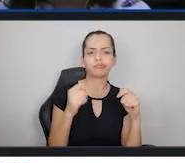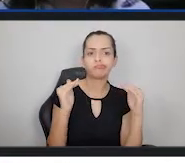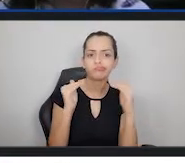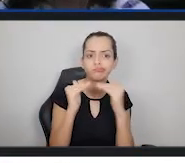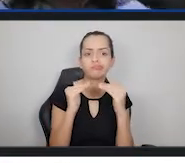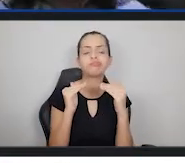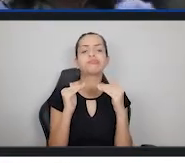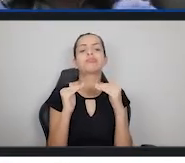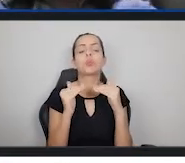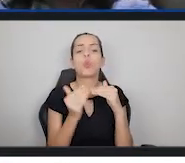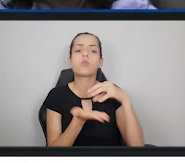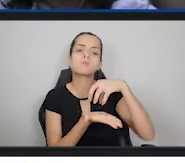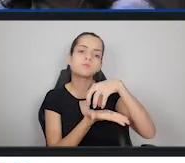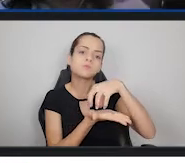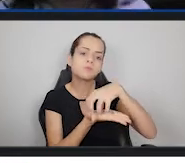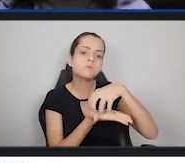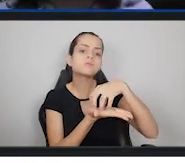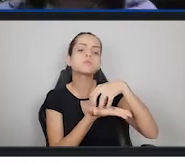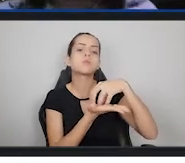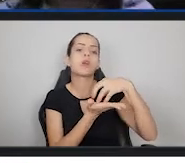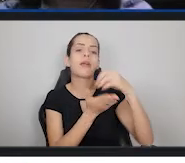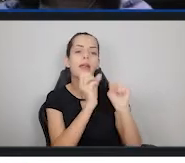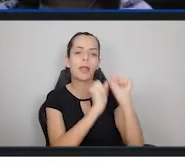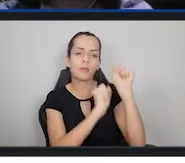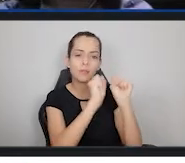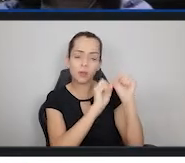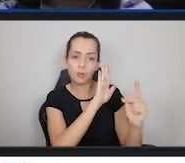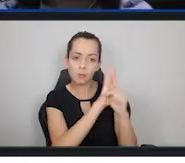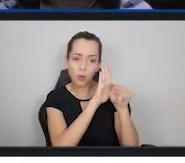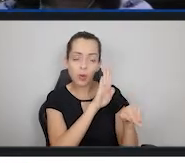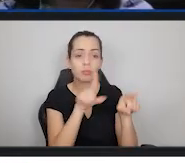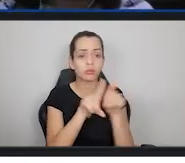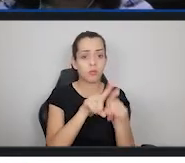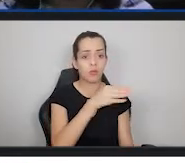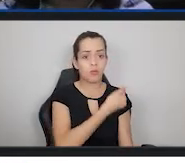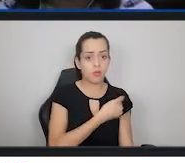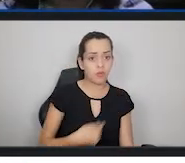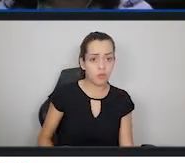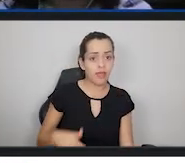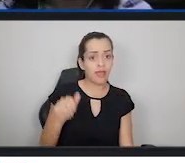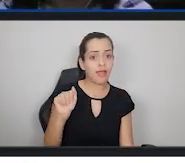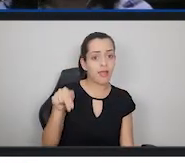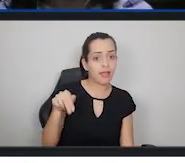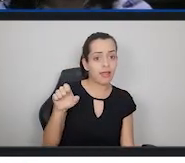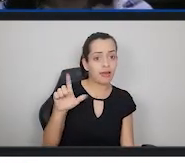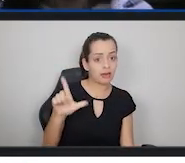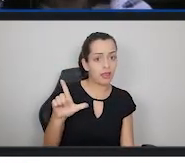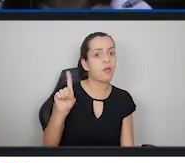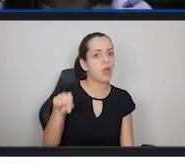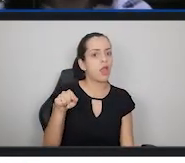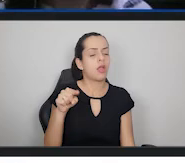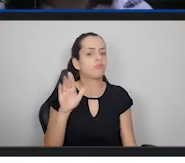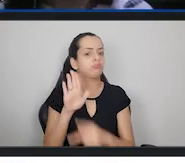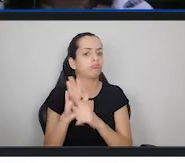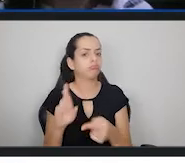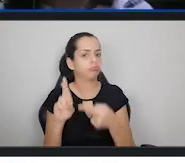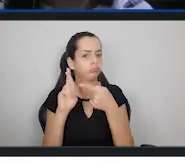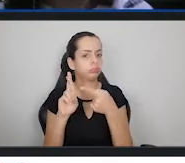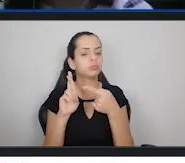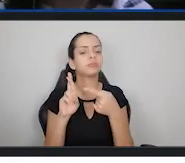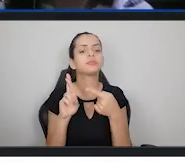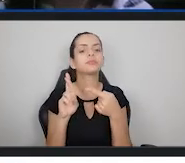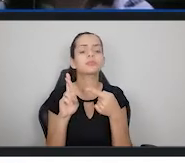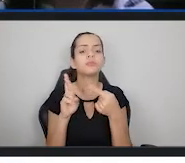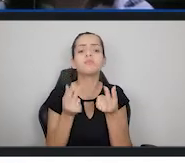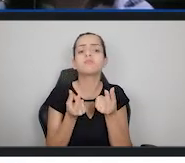padrões aceitáveis pela concessionária e estabelecidos pela ANEEL também, porque existe uma meta a ser